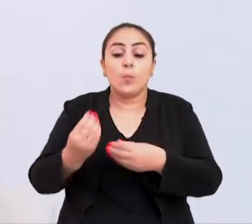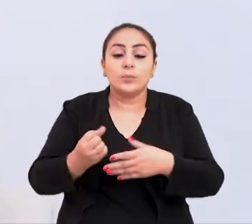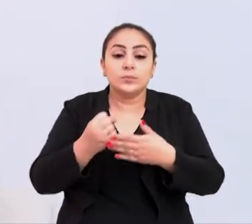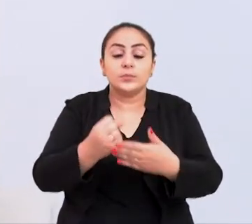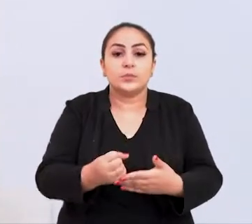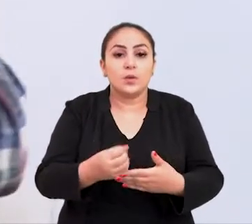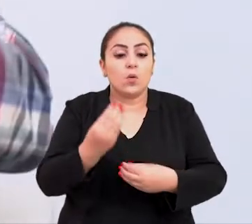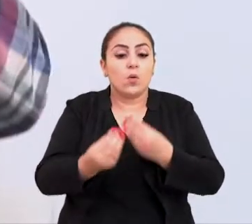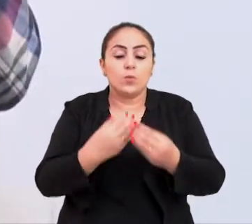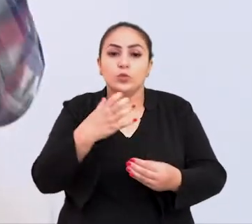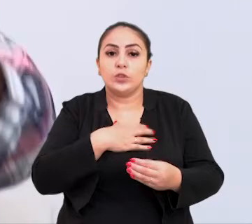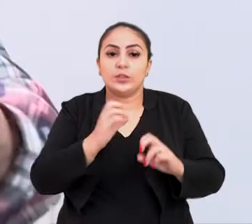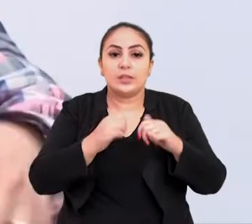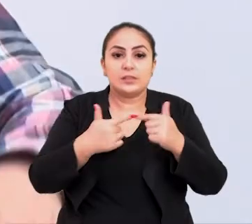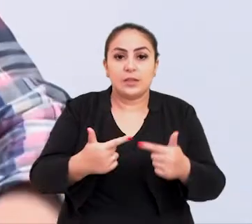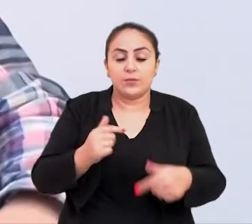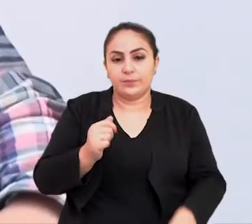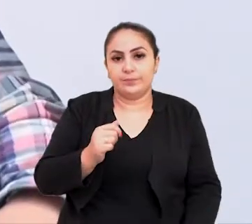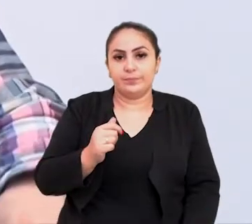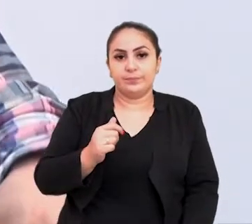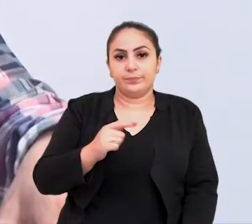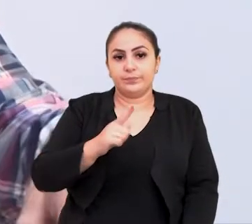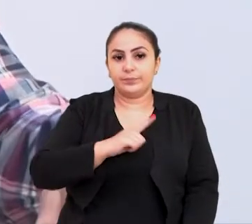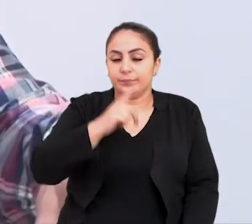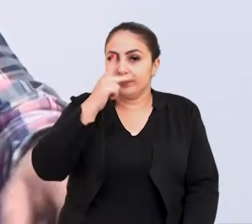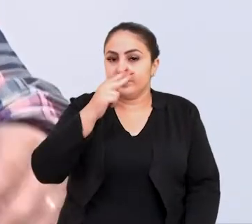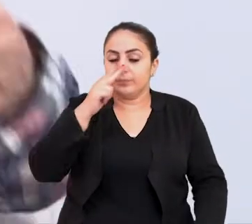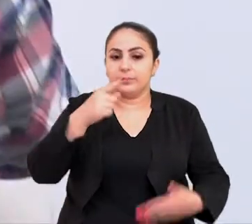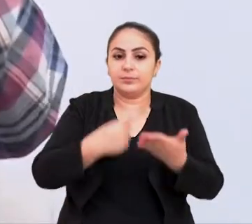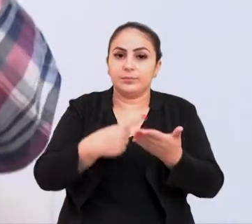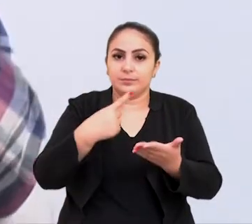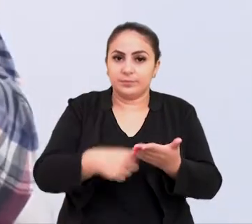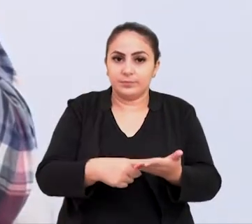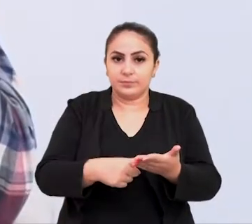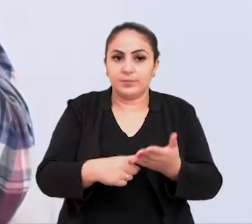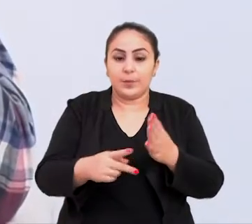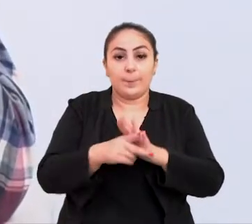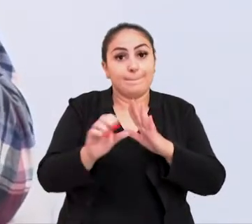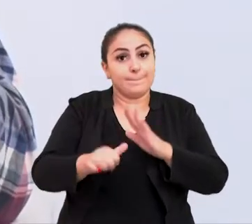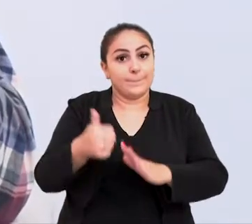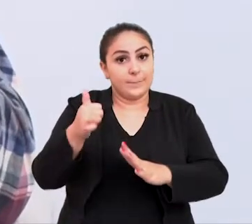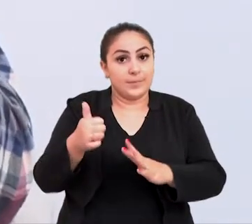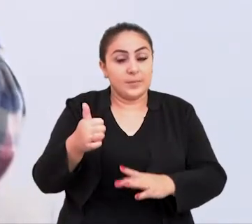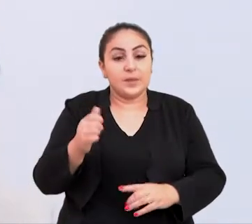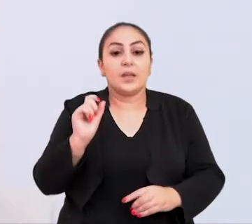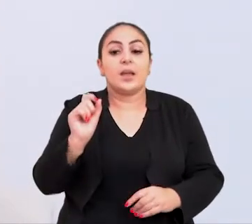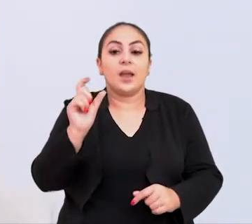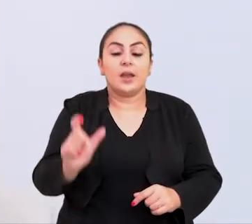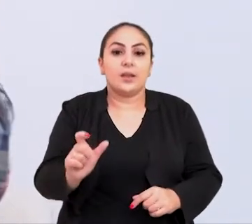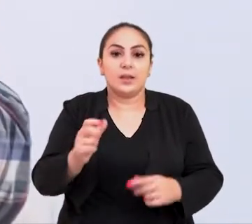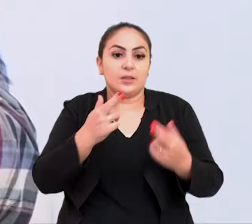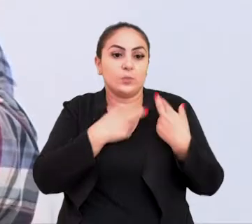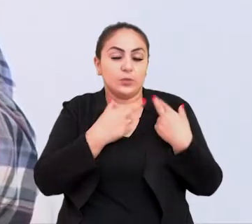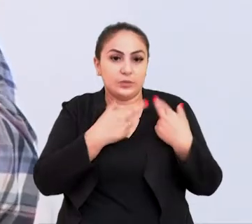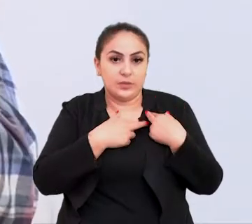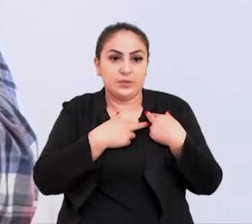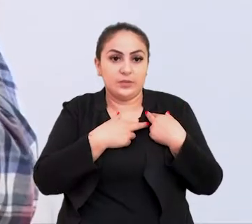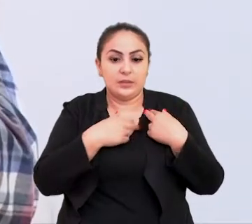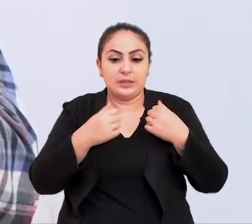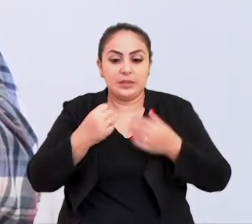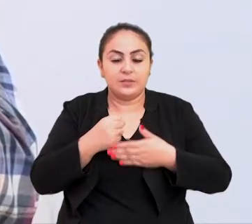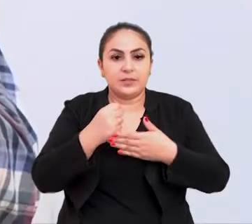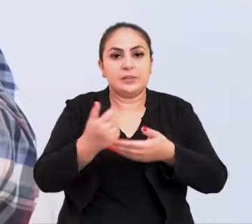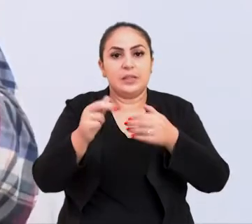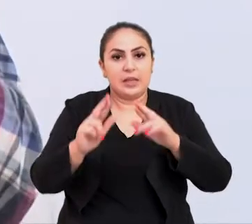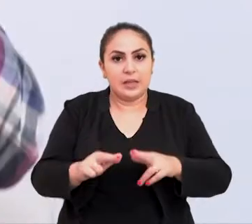onde, como mandar, de que forma agir, ter aquele comprometimento. Primeiro, quem vai ser designado para